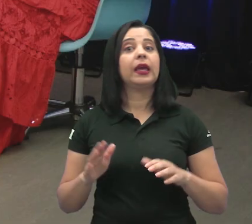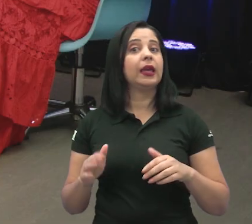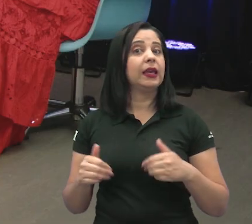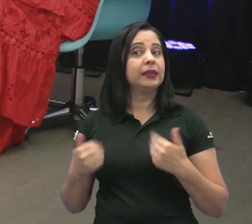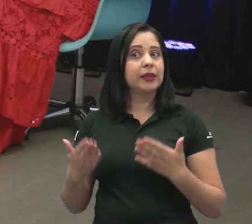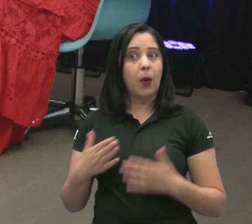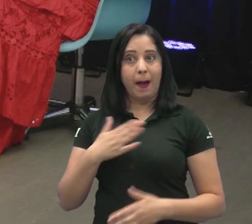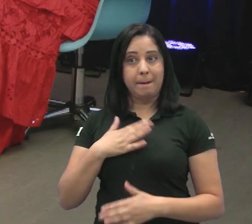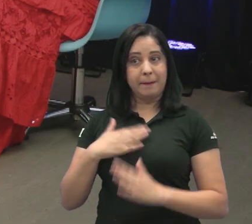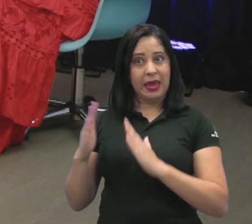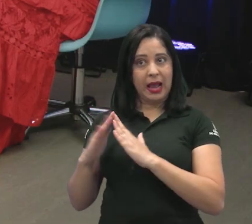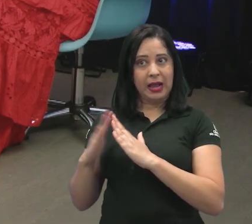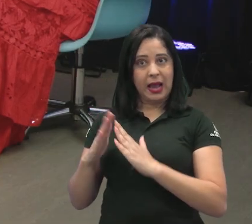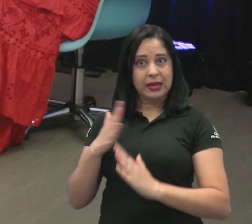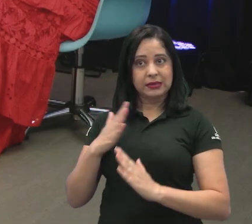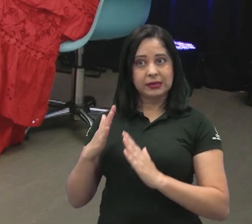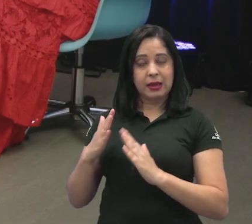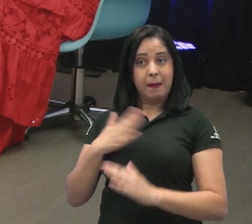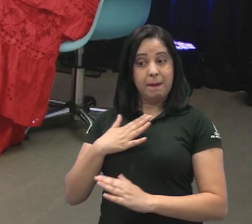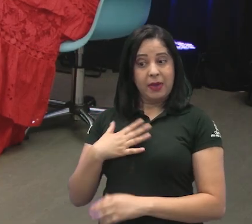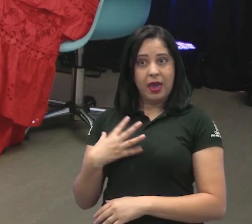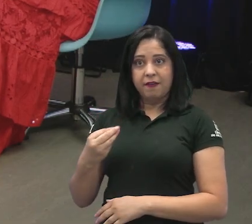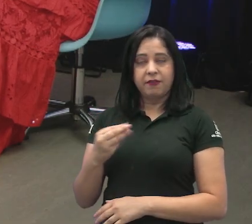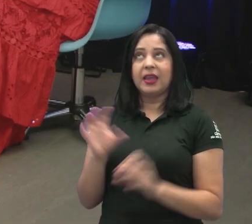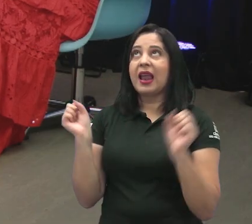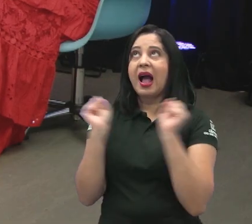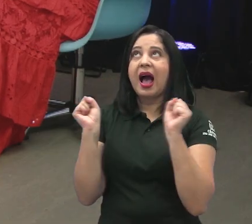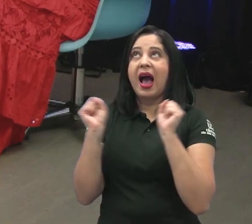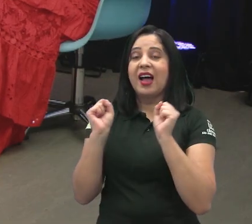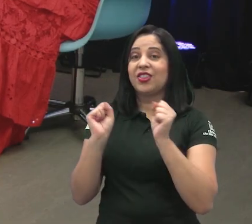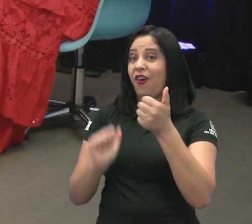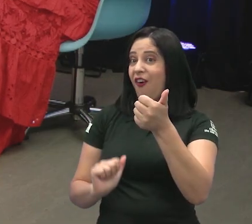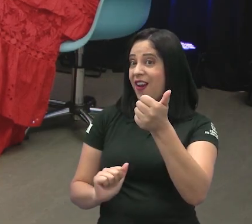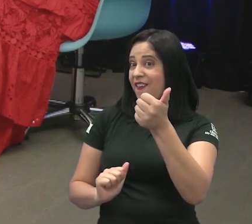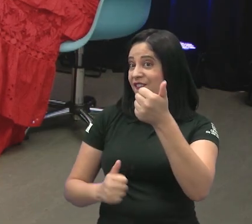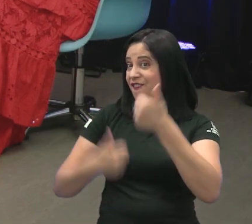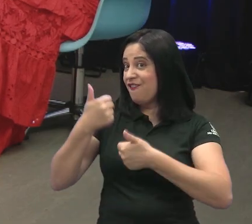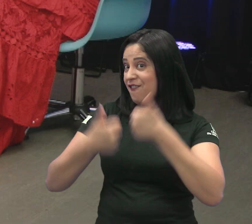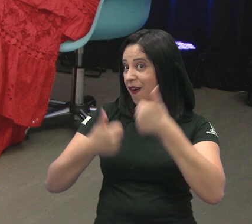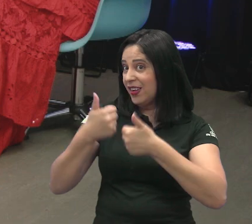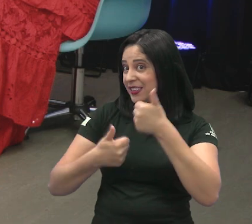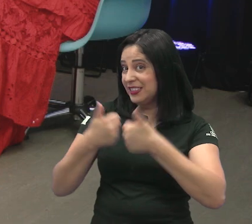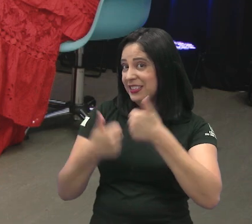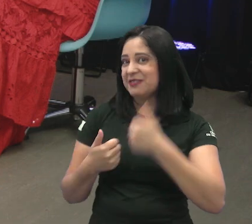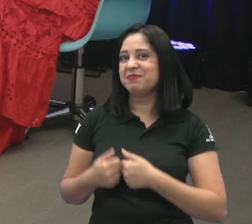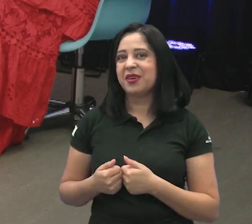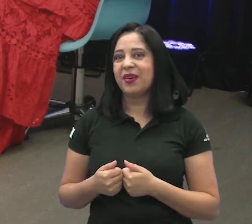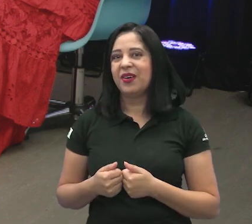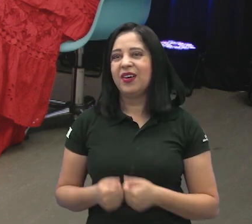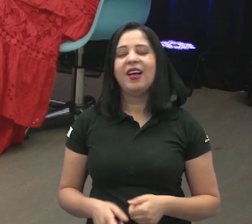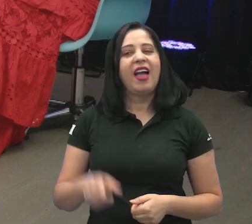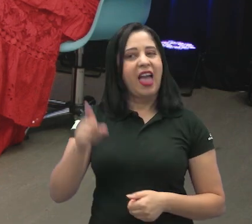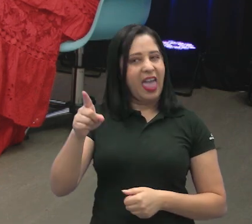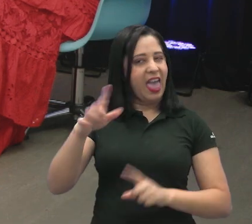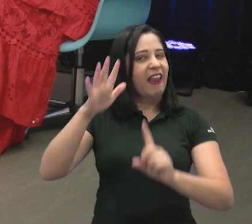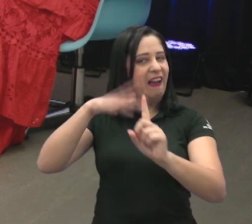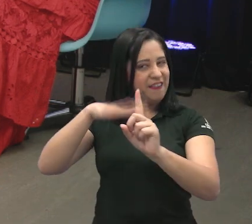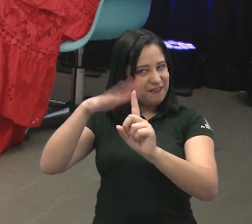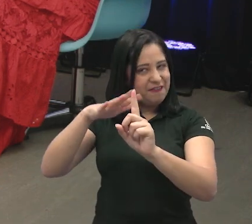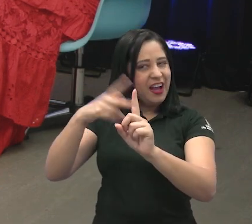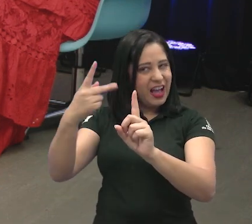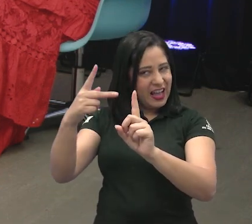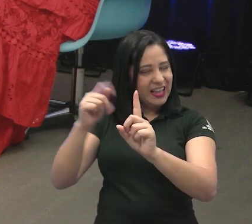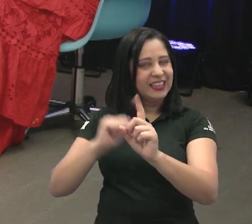por futebol, tava aqui trocando figurinha aqui com Vieira, minha filha que ama futebol, então eu acho que ela já é a sua fã aí